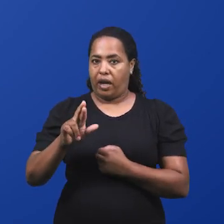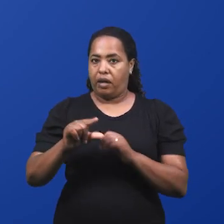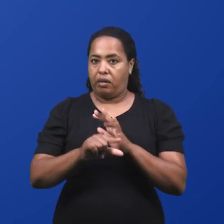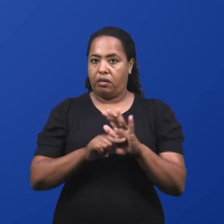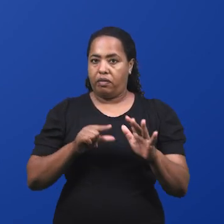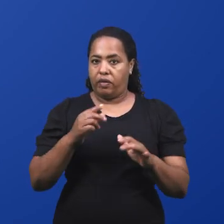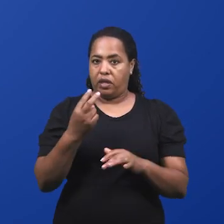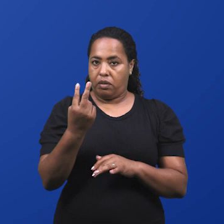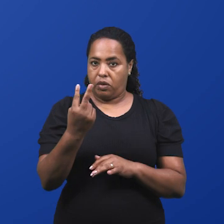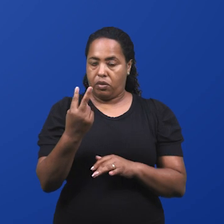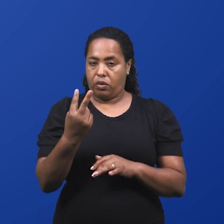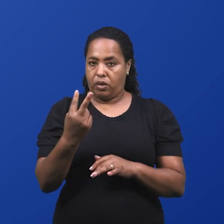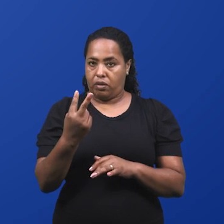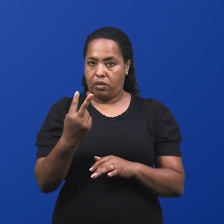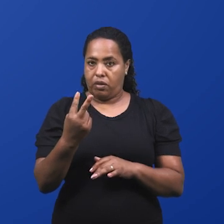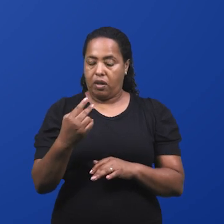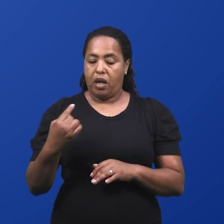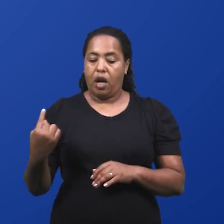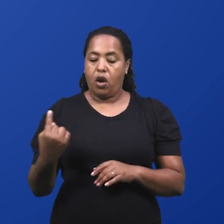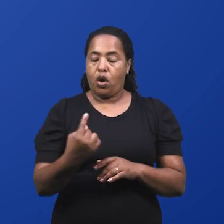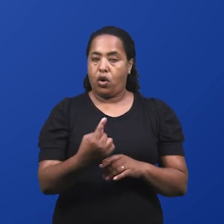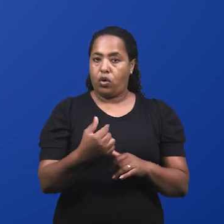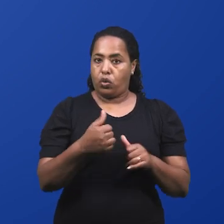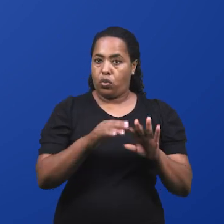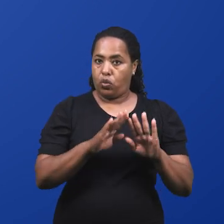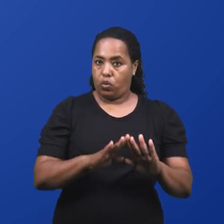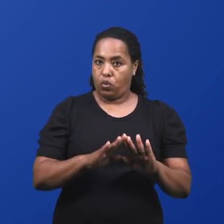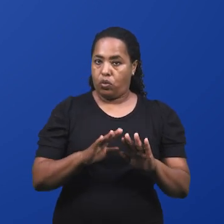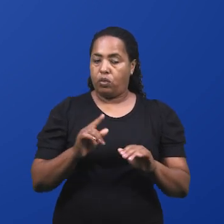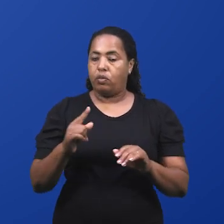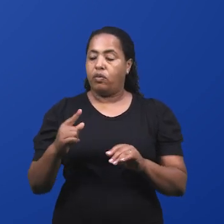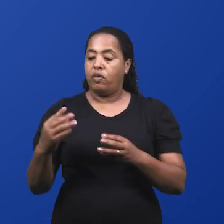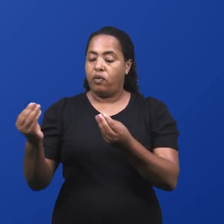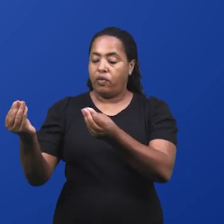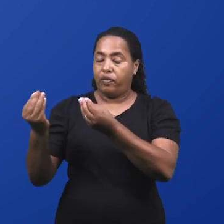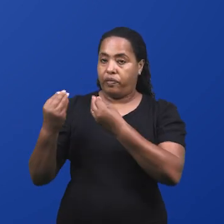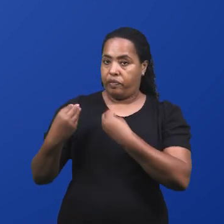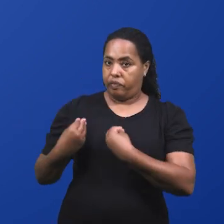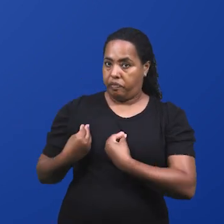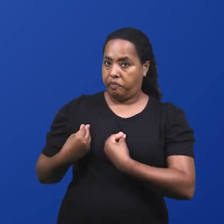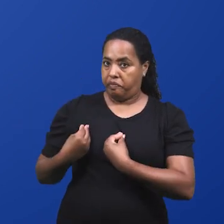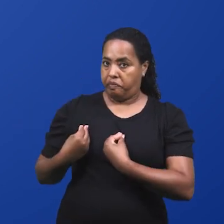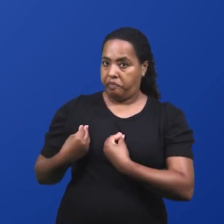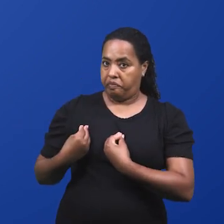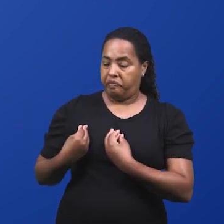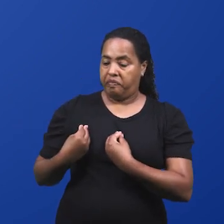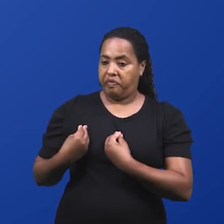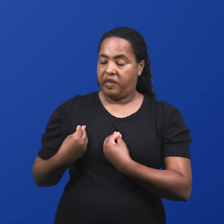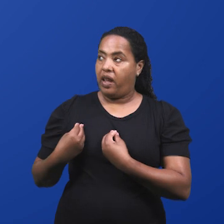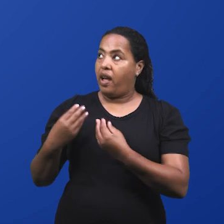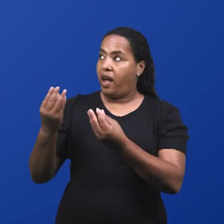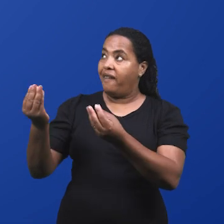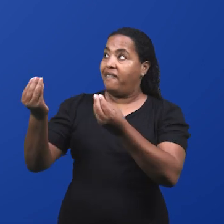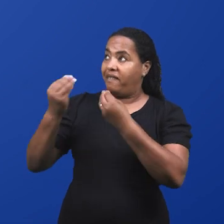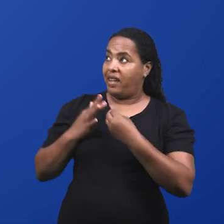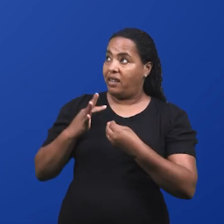que vemos no verso 2, a terra que vos dou, no verso 3, vos tenho dado, verso 6, lhes daria, no verso 11, a terra